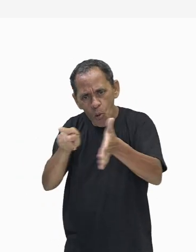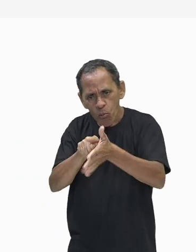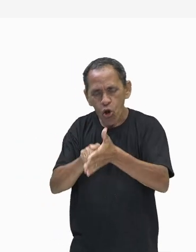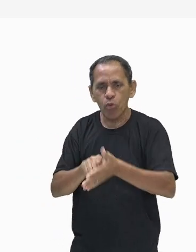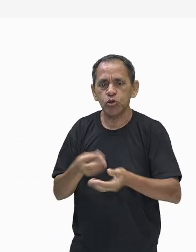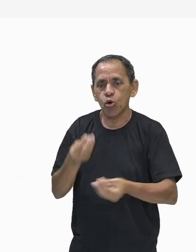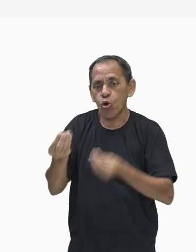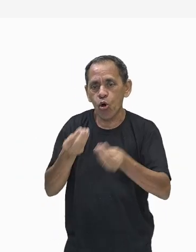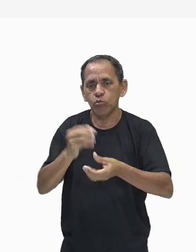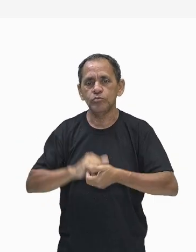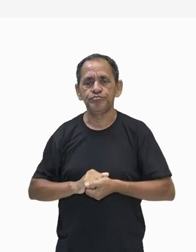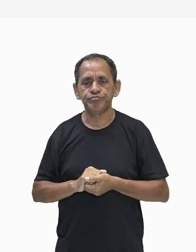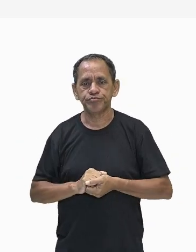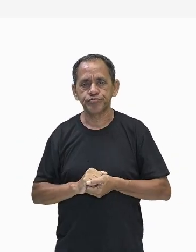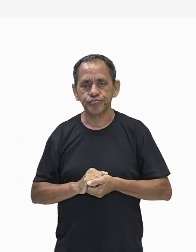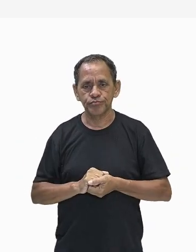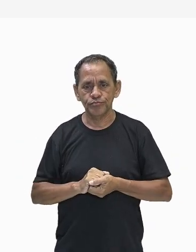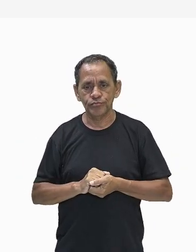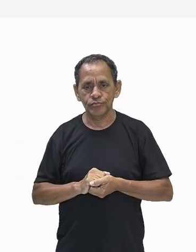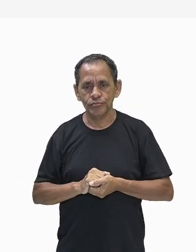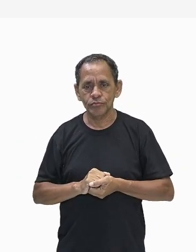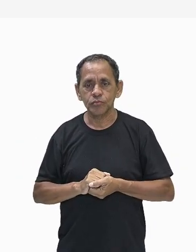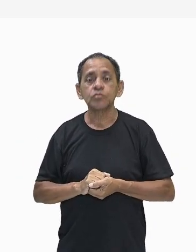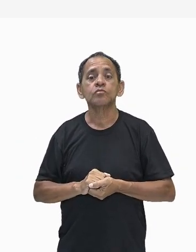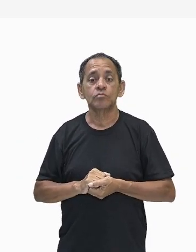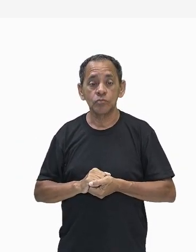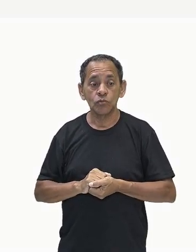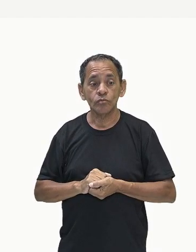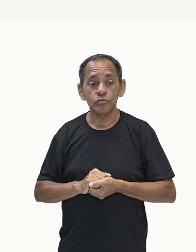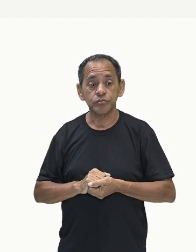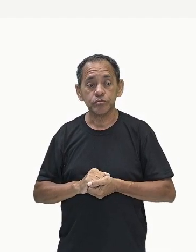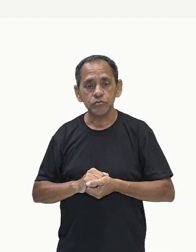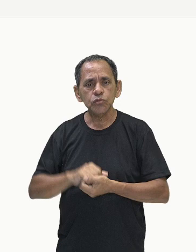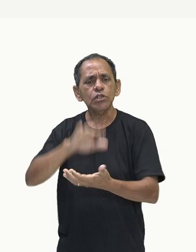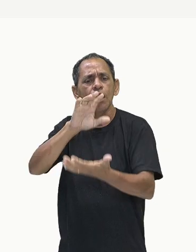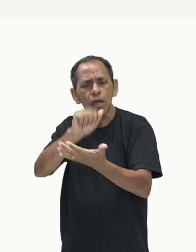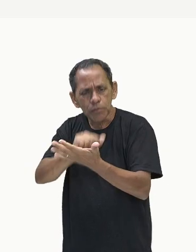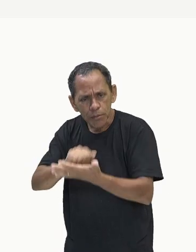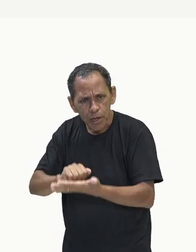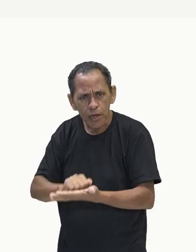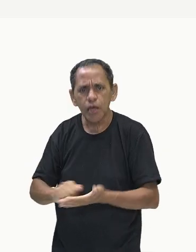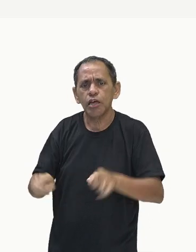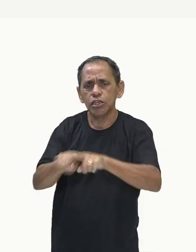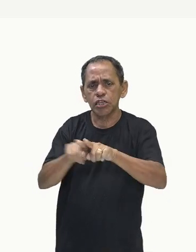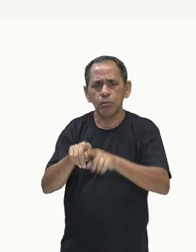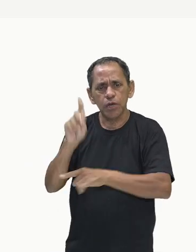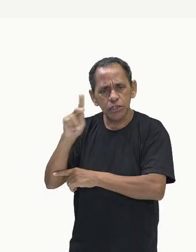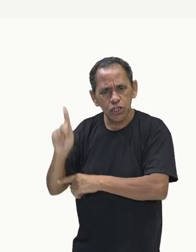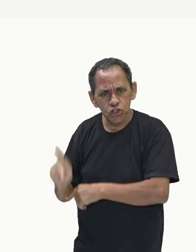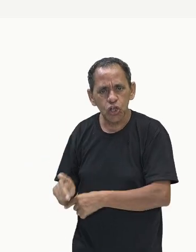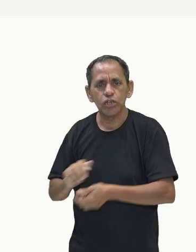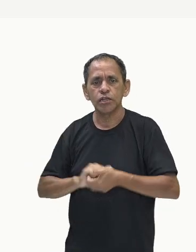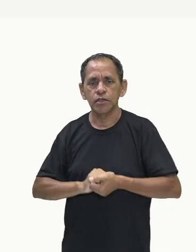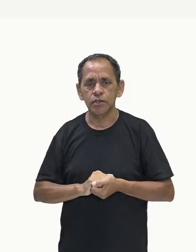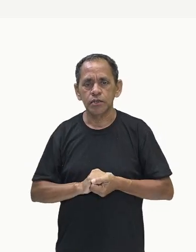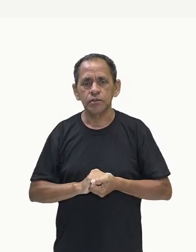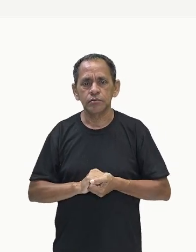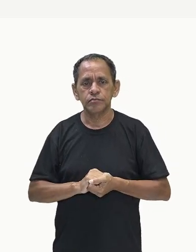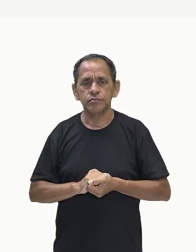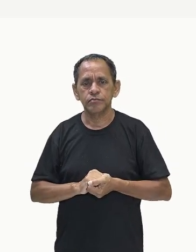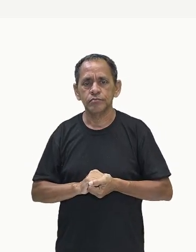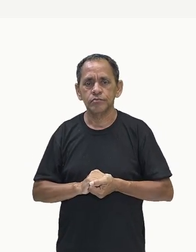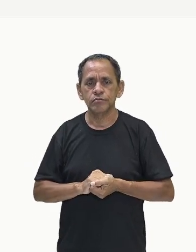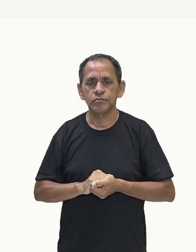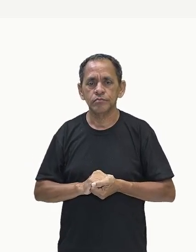Galera, o objeto de trabalho são as fontes históricas. As fontes históricas, nada mais,